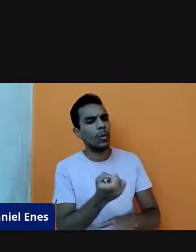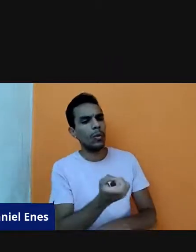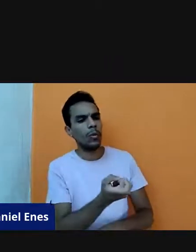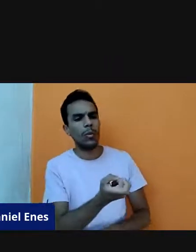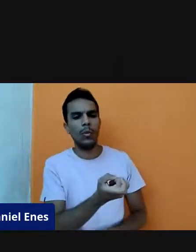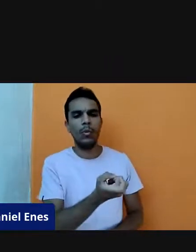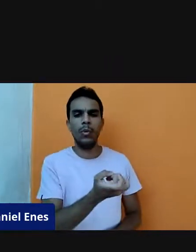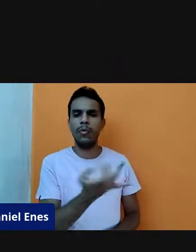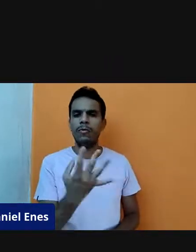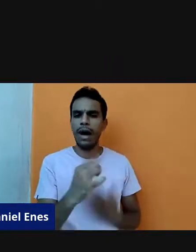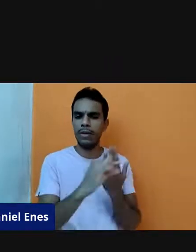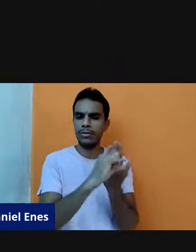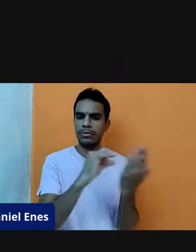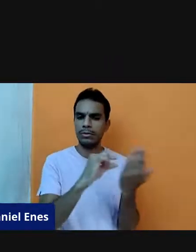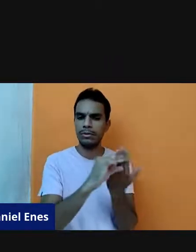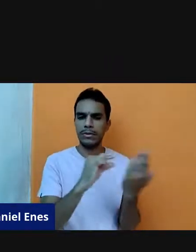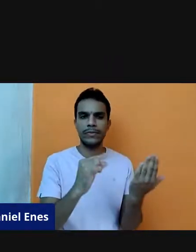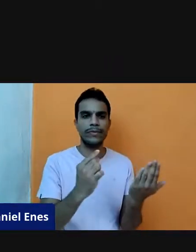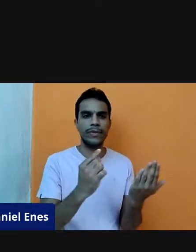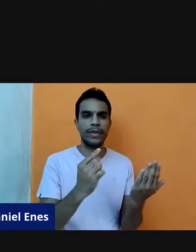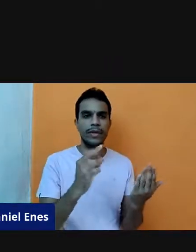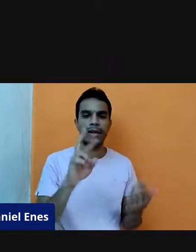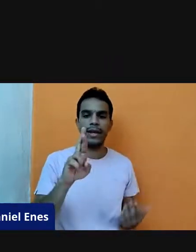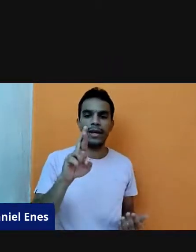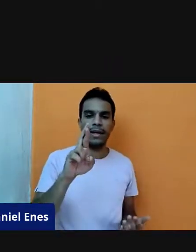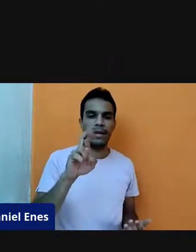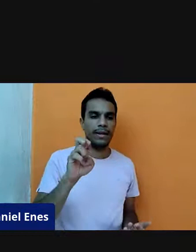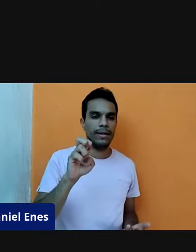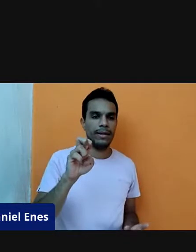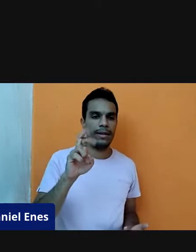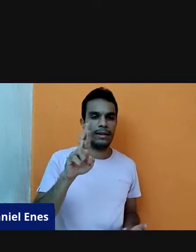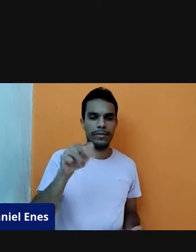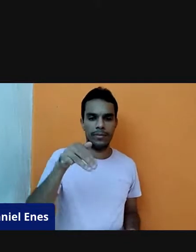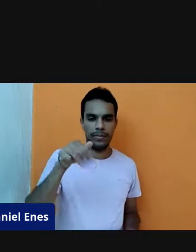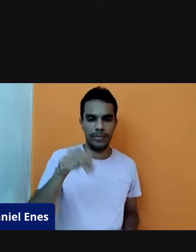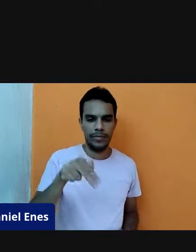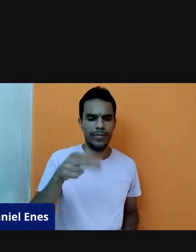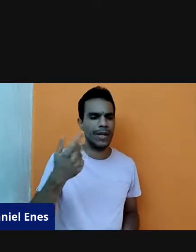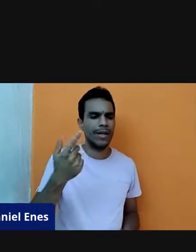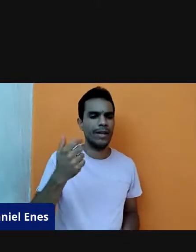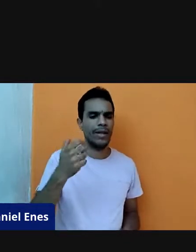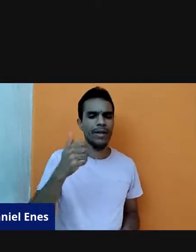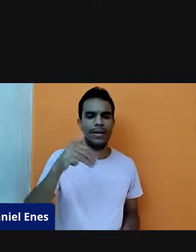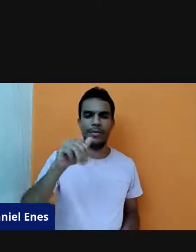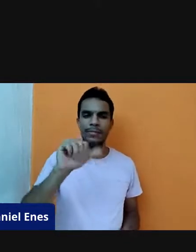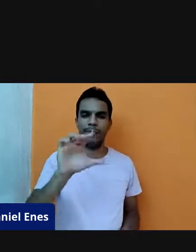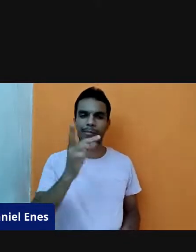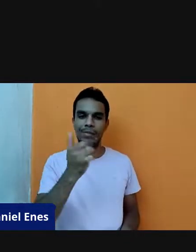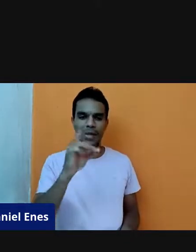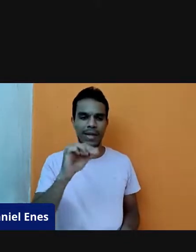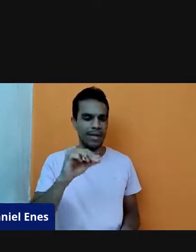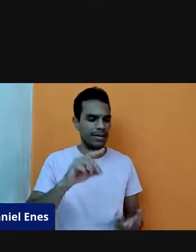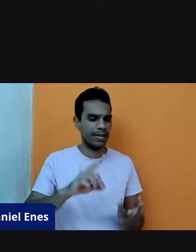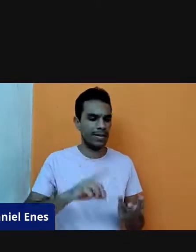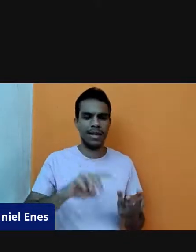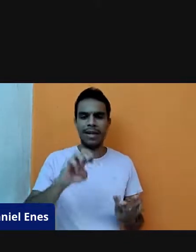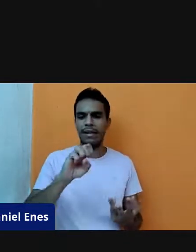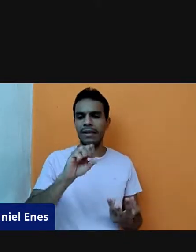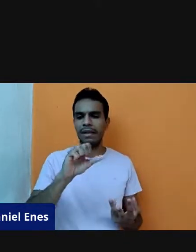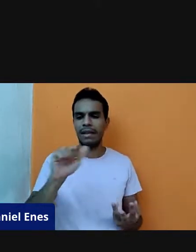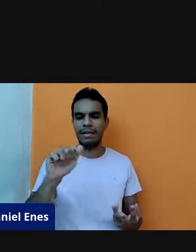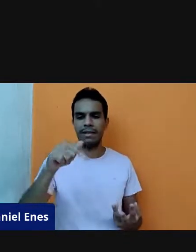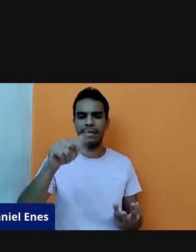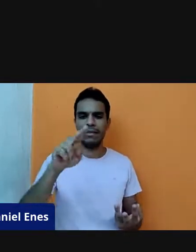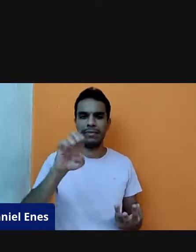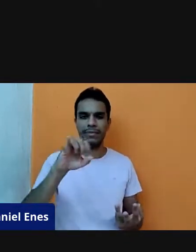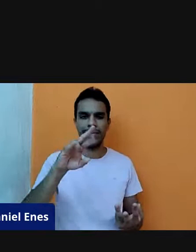inúmeros autores, como Hermann Hesse, Machado de Assis, Dostoiévski, essa de Queiroz, e ela escolhia os